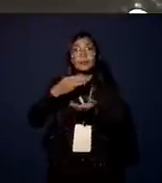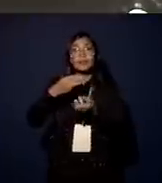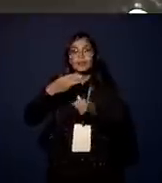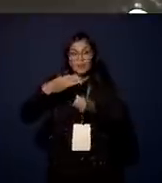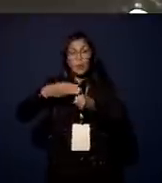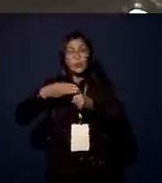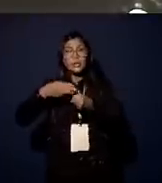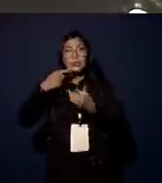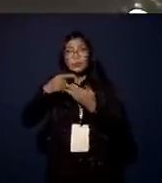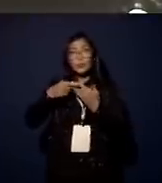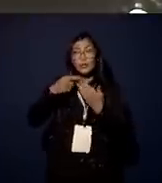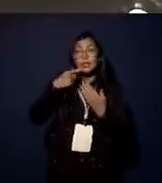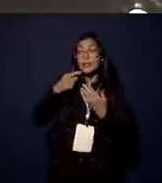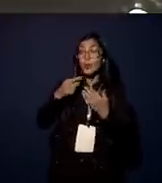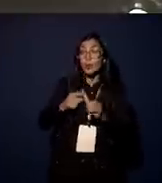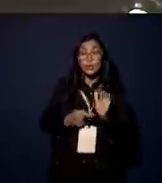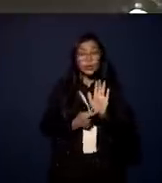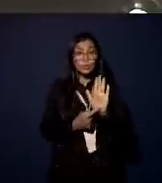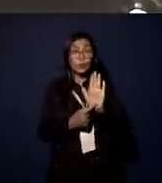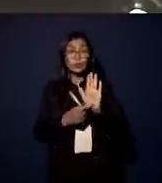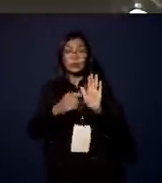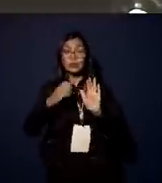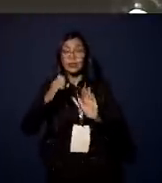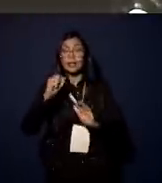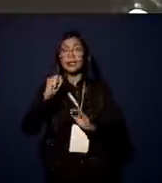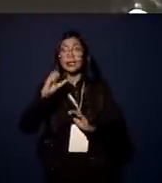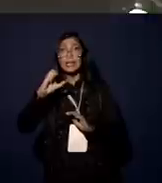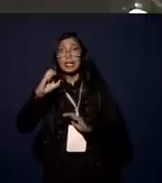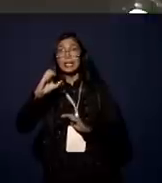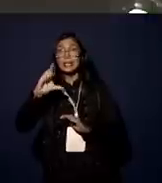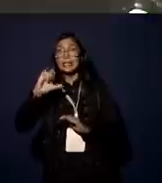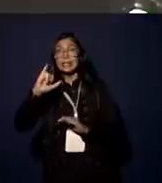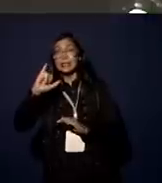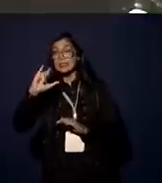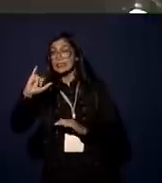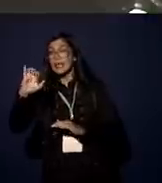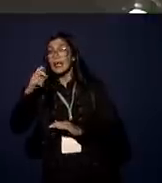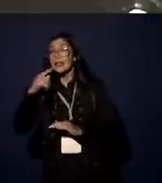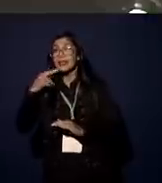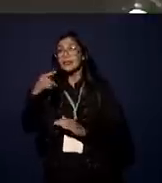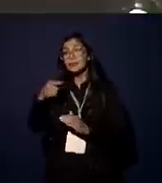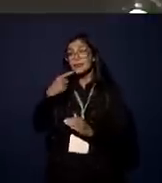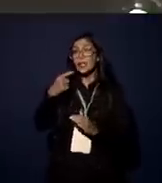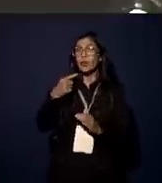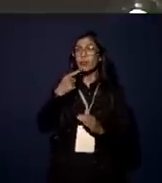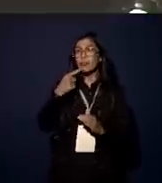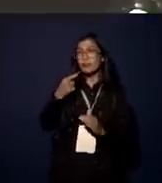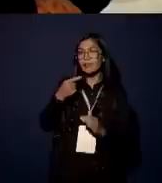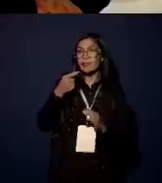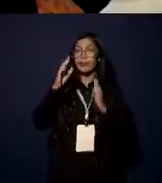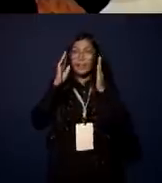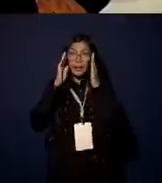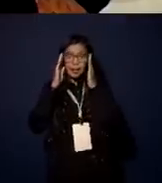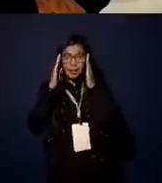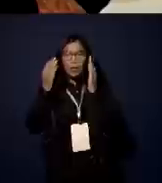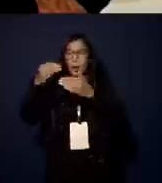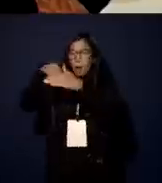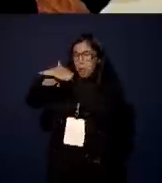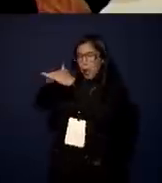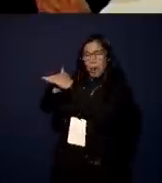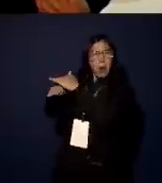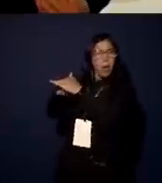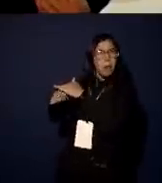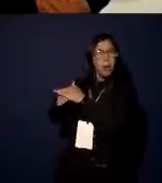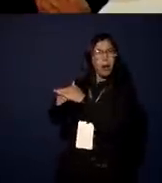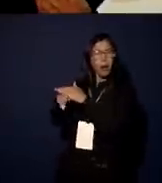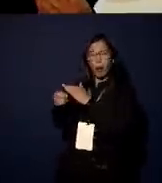toda táposta serviço do Seller a gente tá virando para o César Mas se você quiser dado o custo de dinheiro tacar hospedagem estoque em vários locais